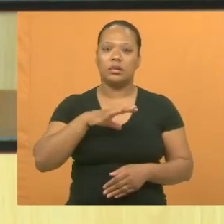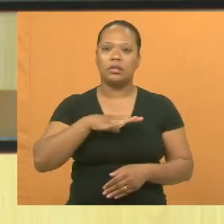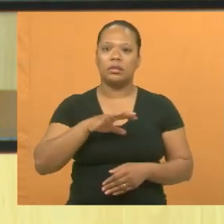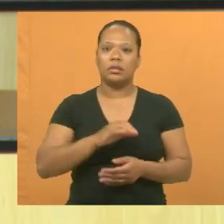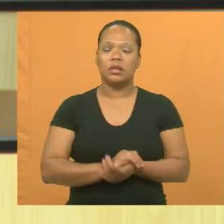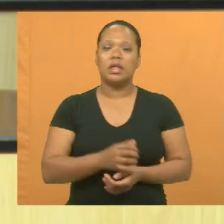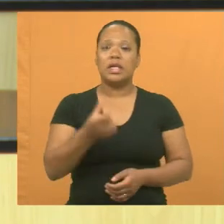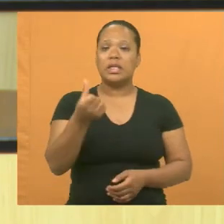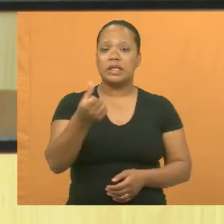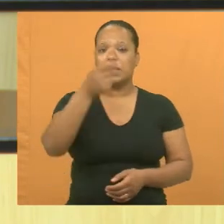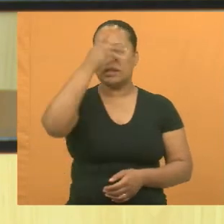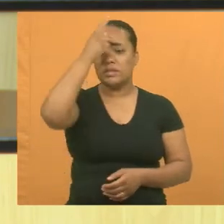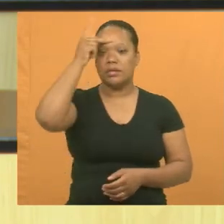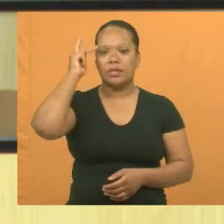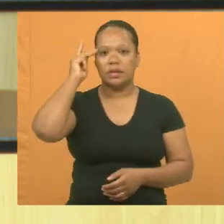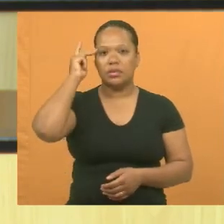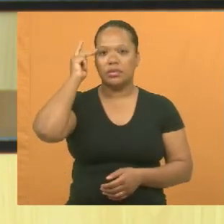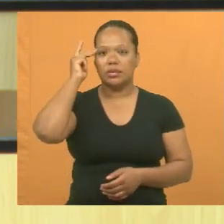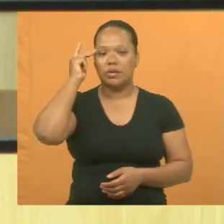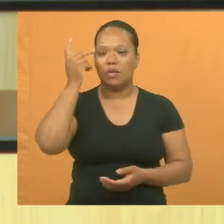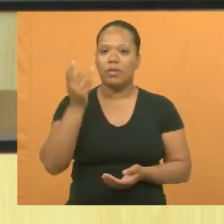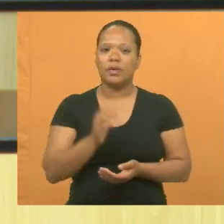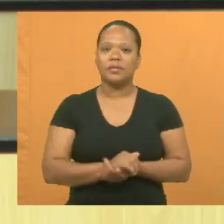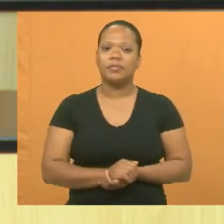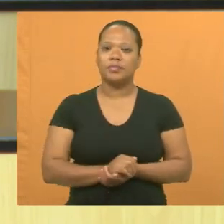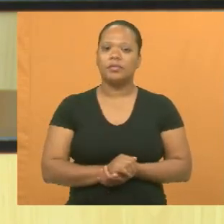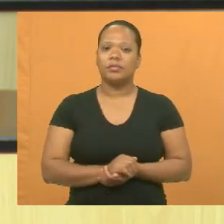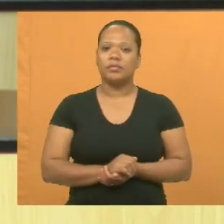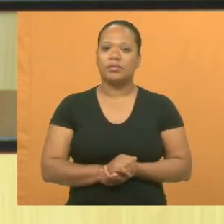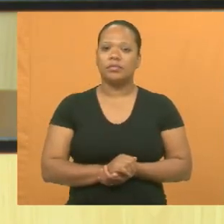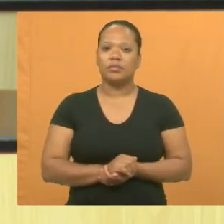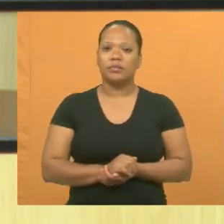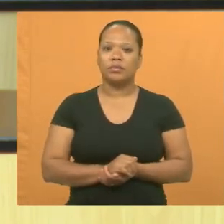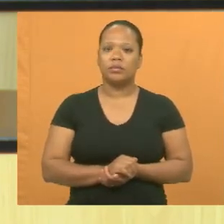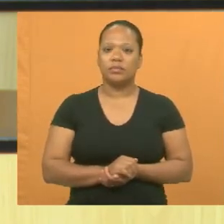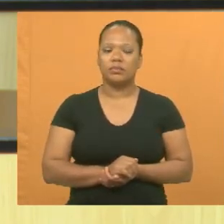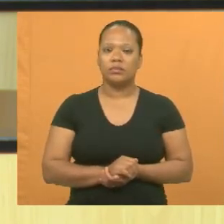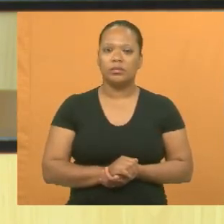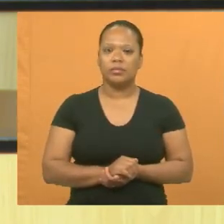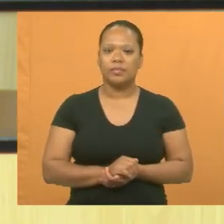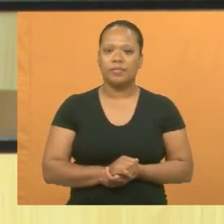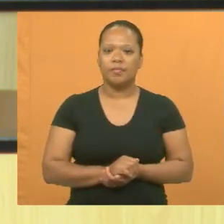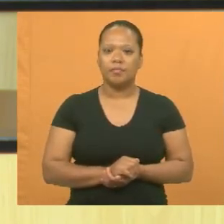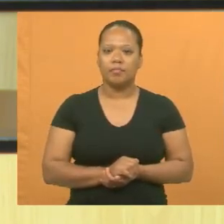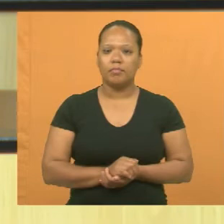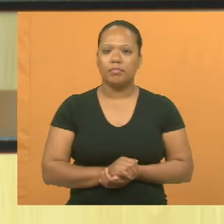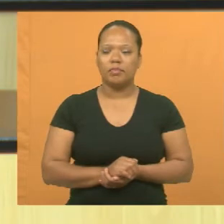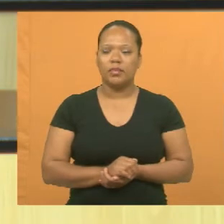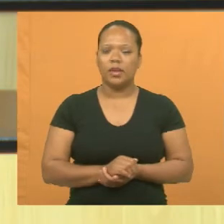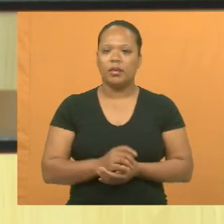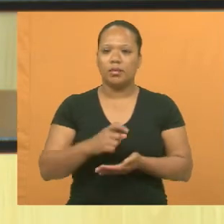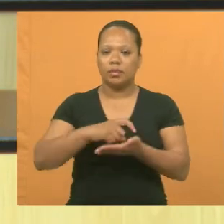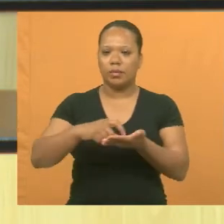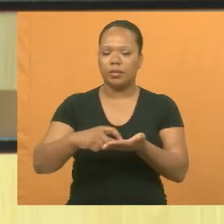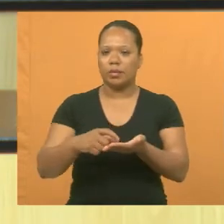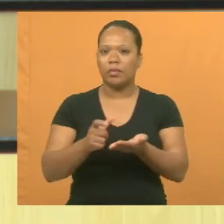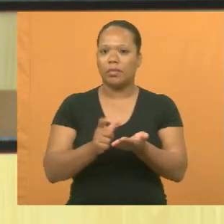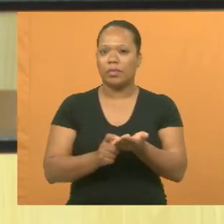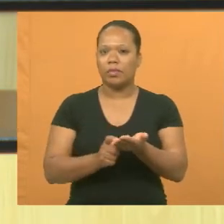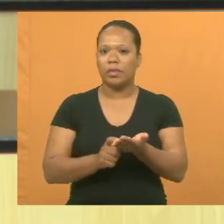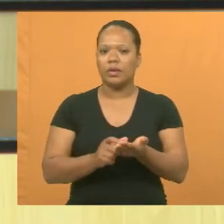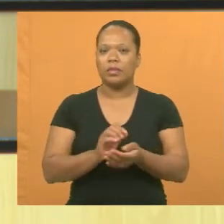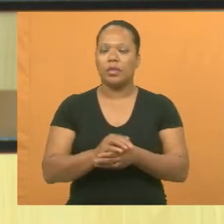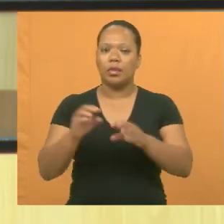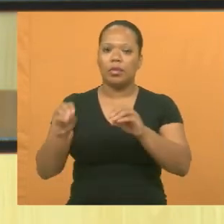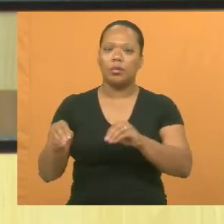onde 6 eleitores, coincidentemente, após a atualização de seus títulos, experimentaram a mudança dos